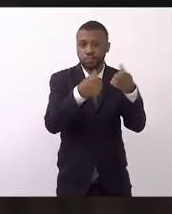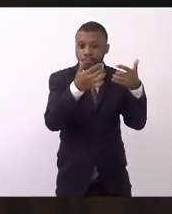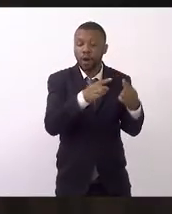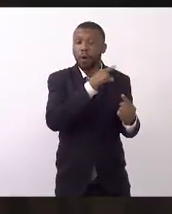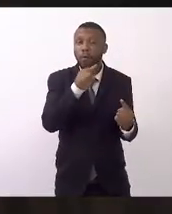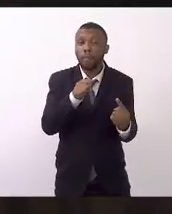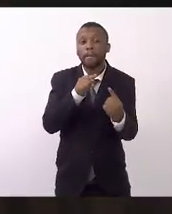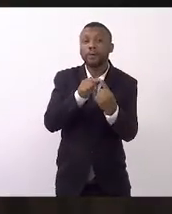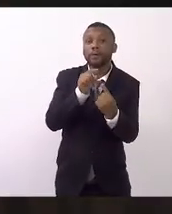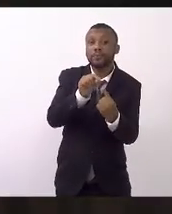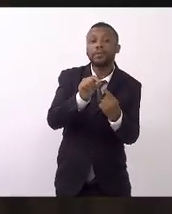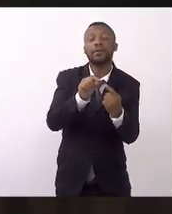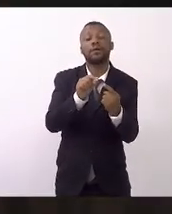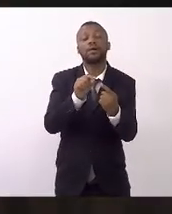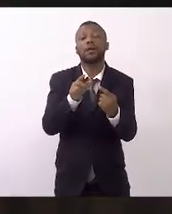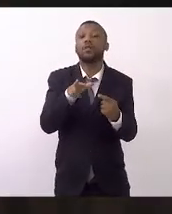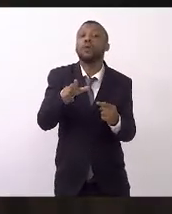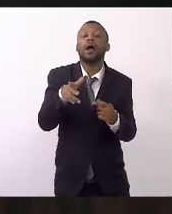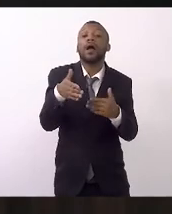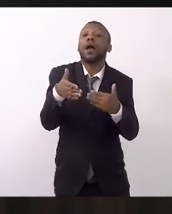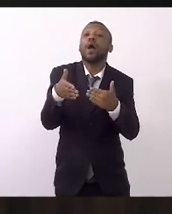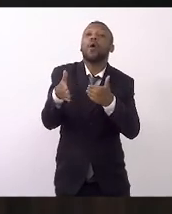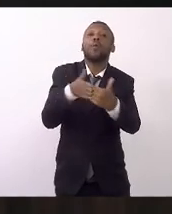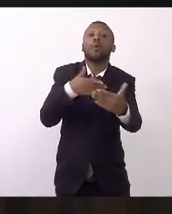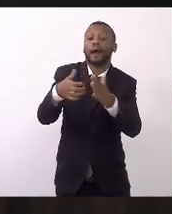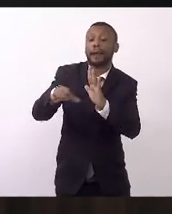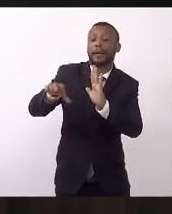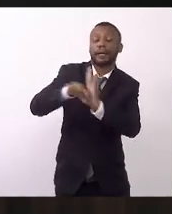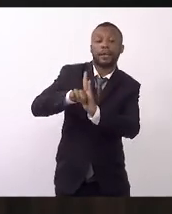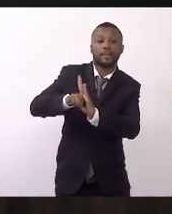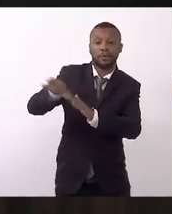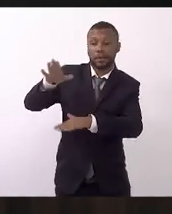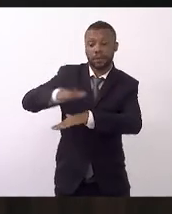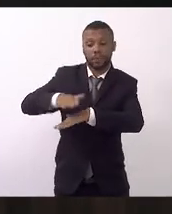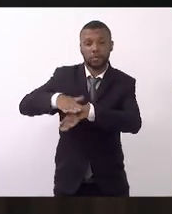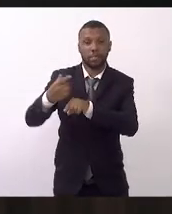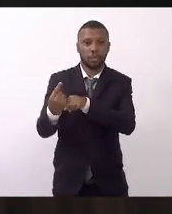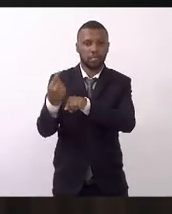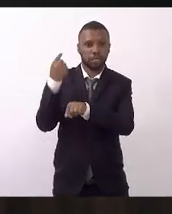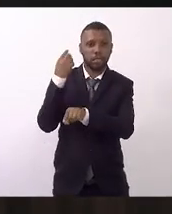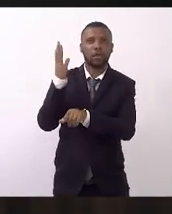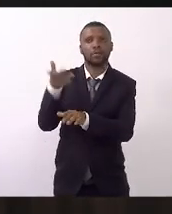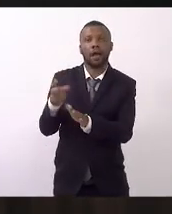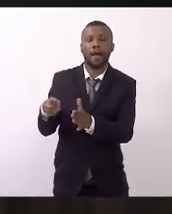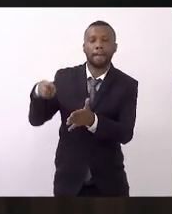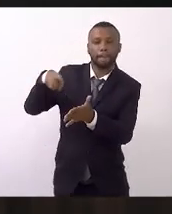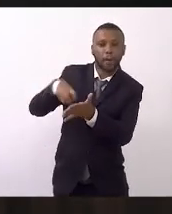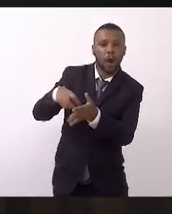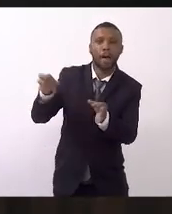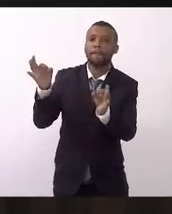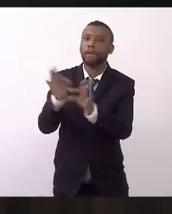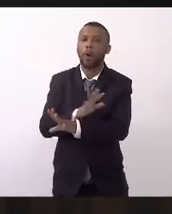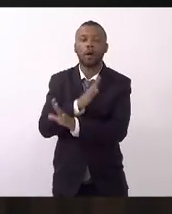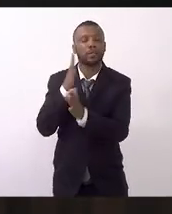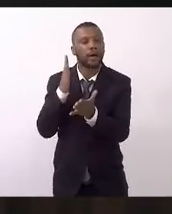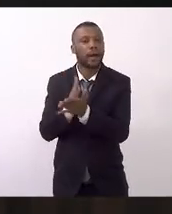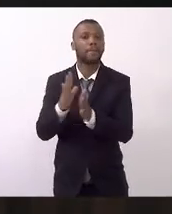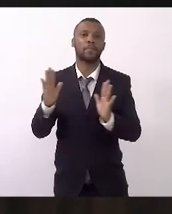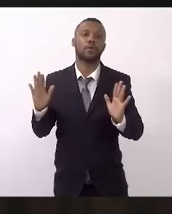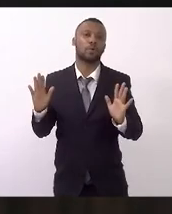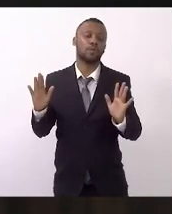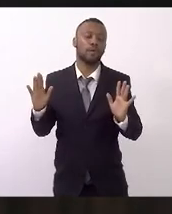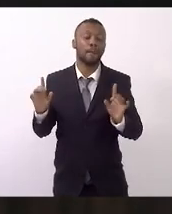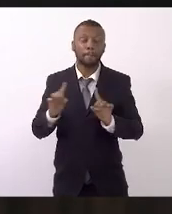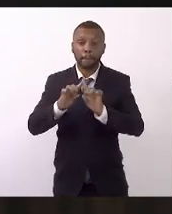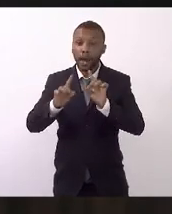sentido de... Não é qualquer crime que a pessoa tenha cometido. Já cumpriu sua pena, já pagou. Mas as